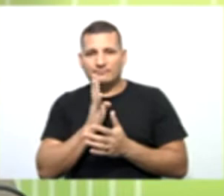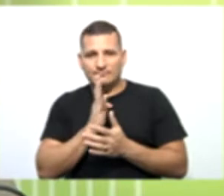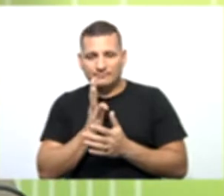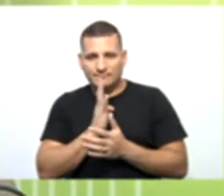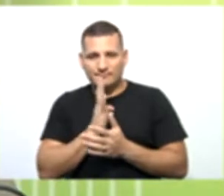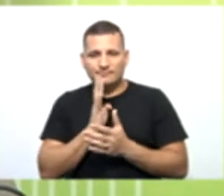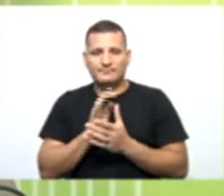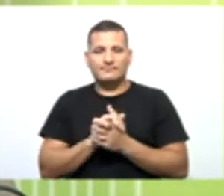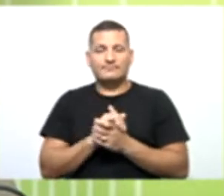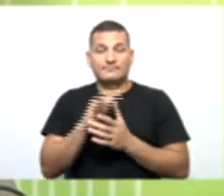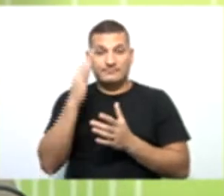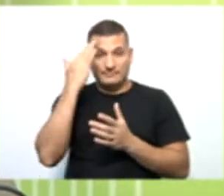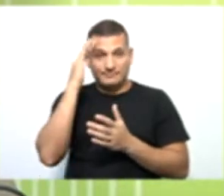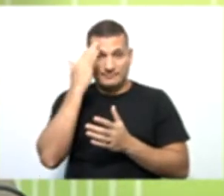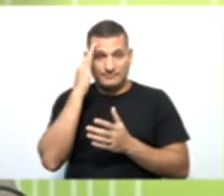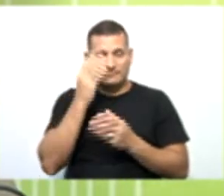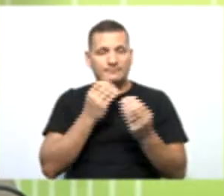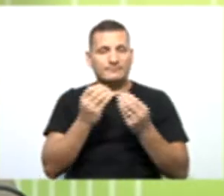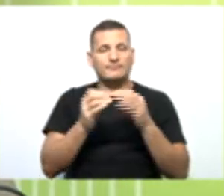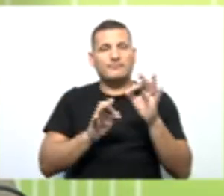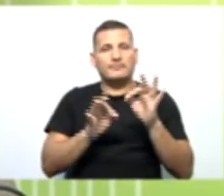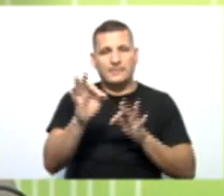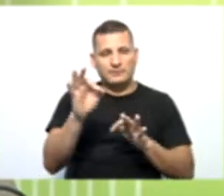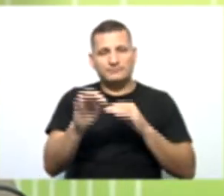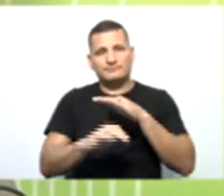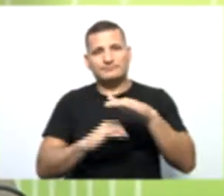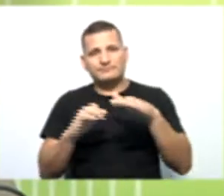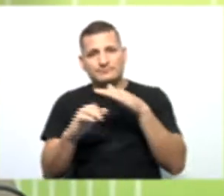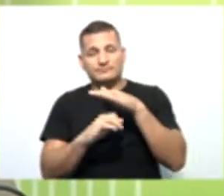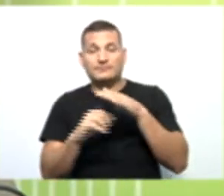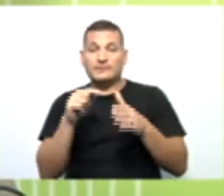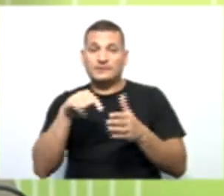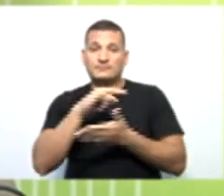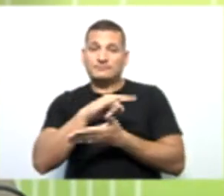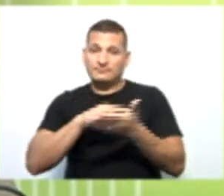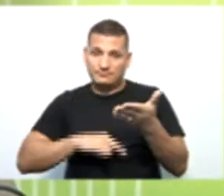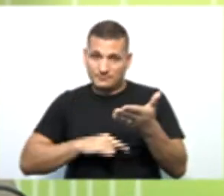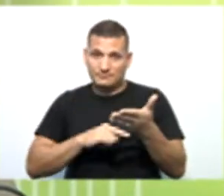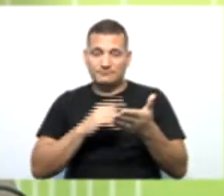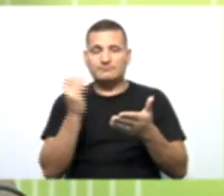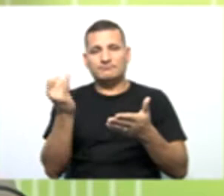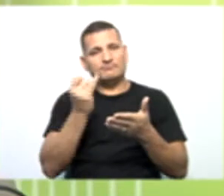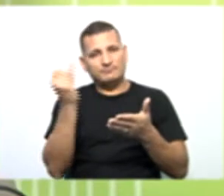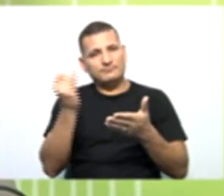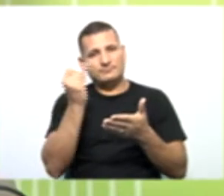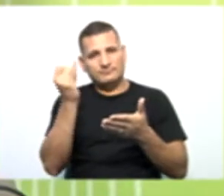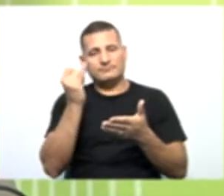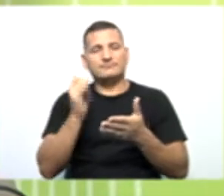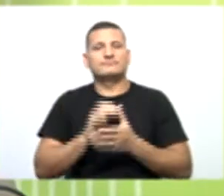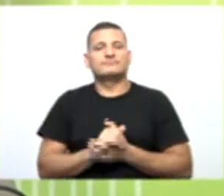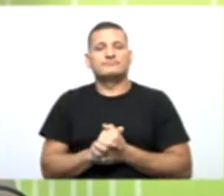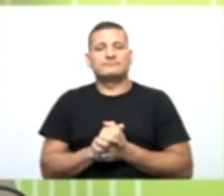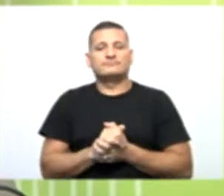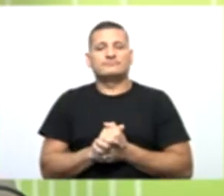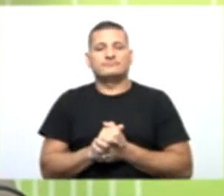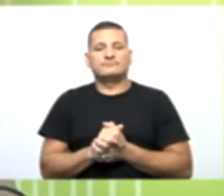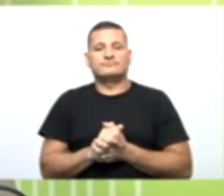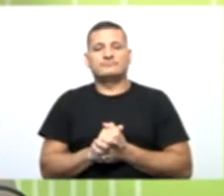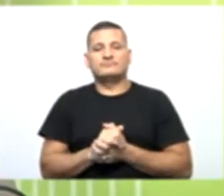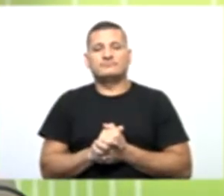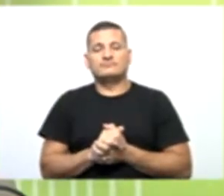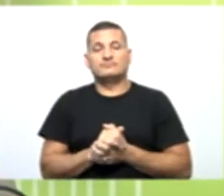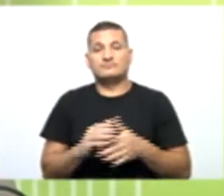conhecimentos para entender sobre o plano de negócio e esse importante documento que a gente tanto estuda e tanto fala.